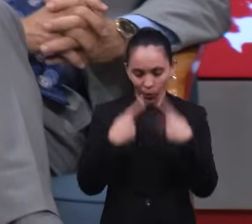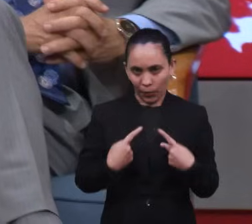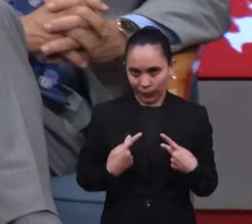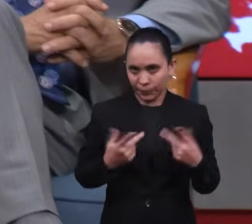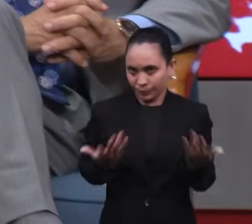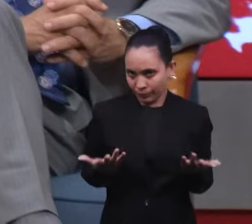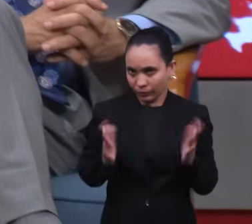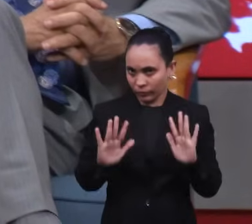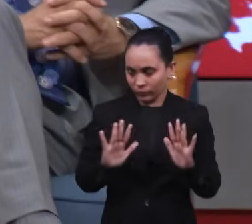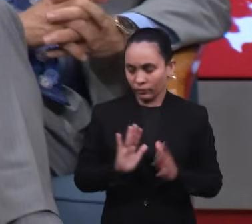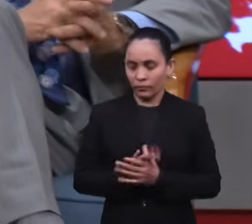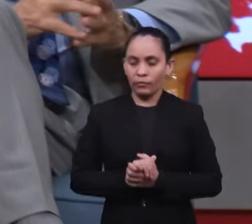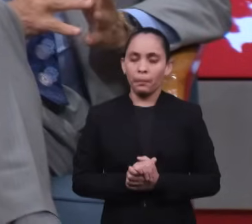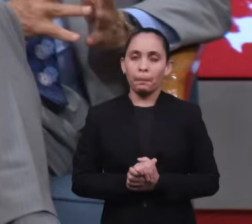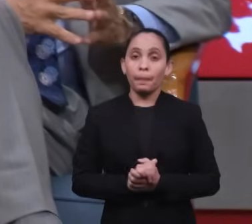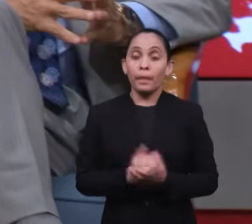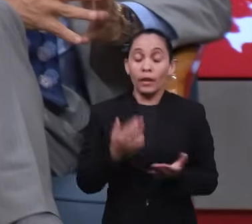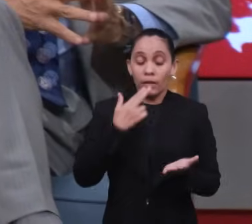humano.